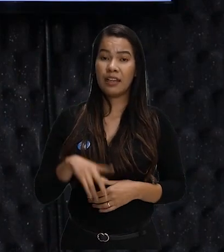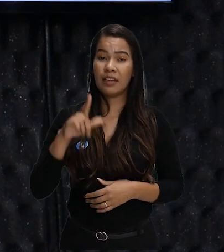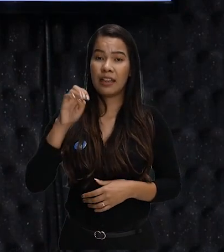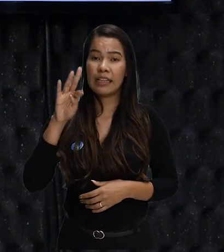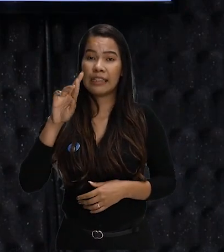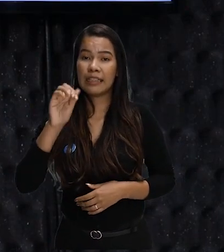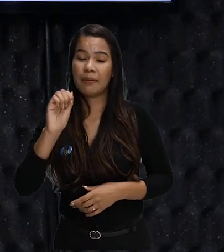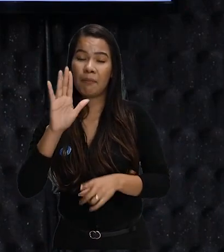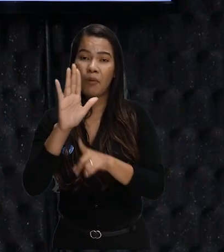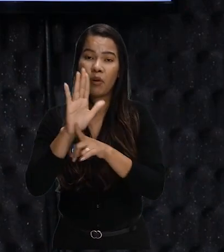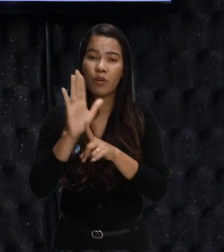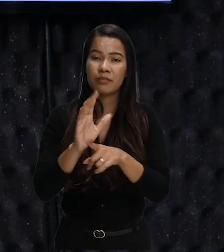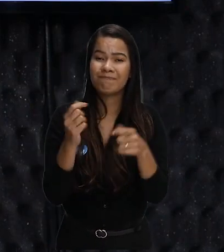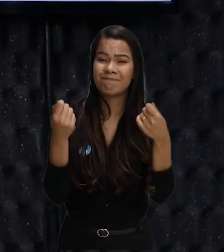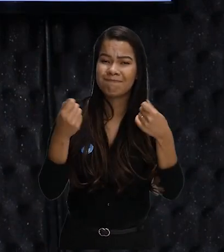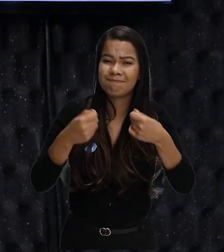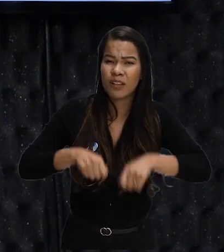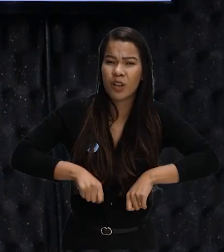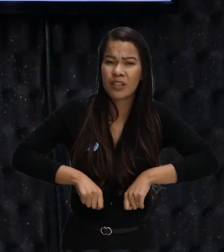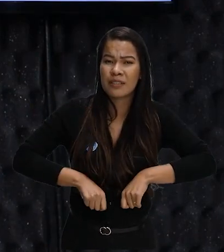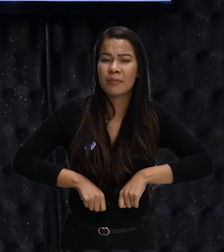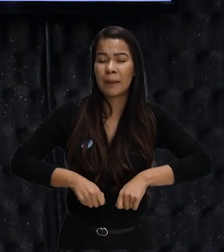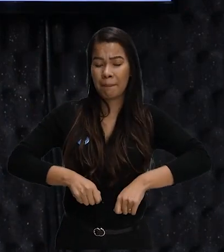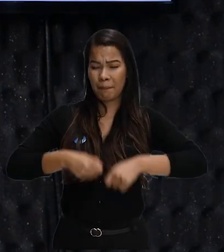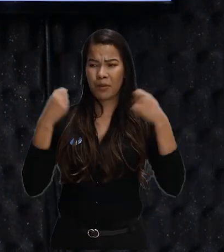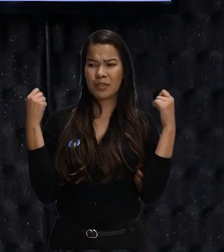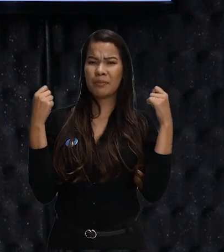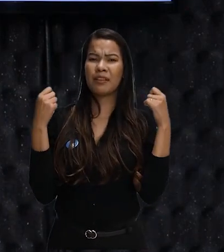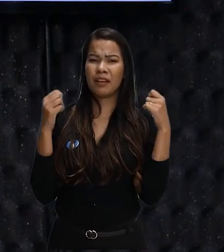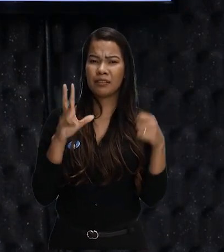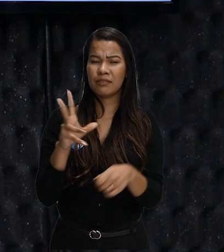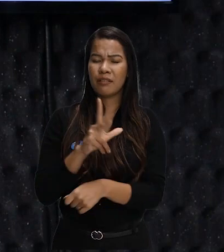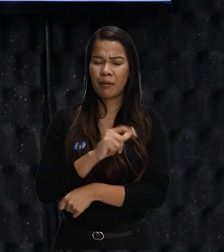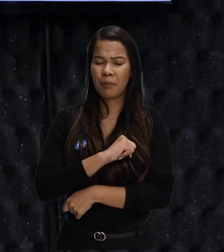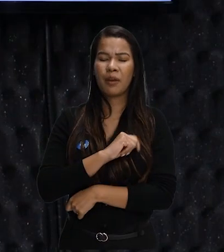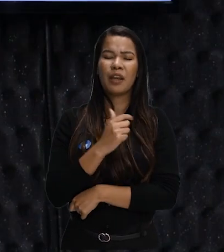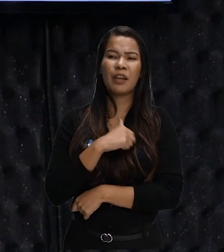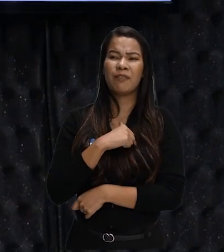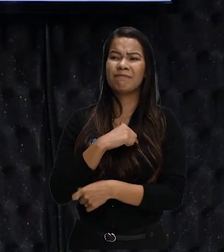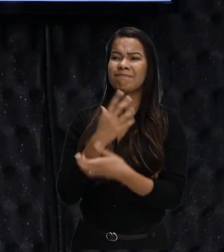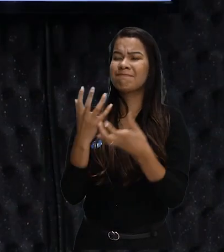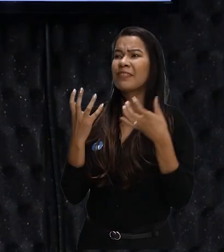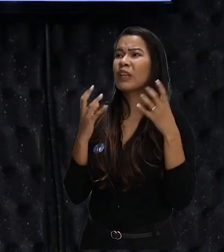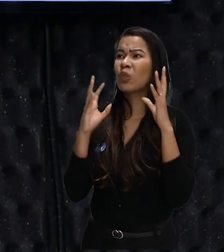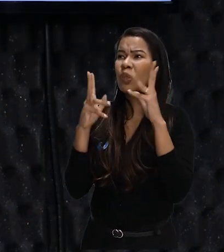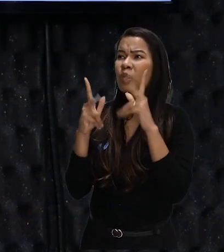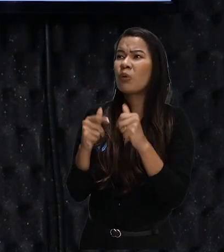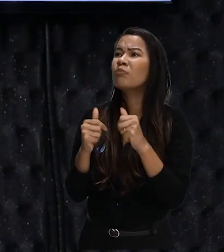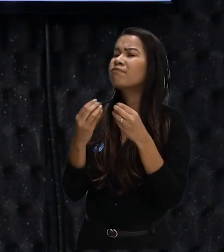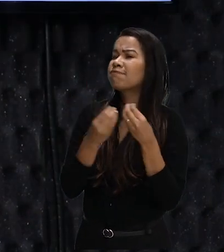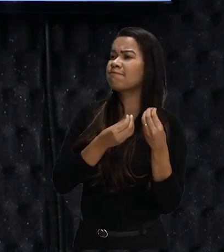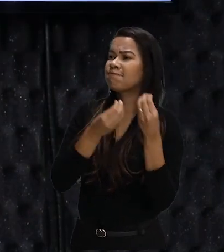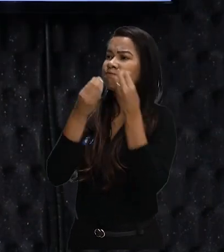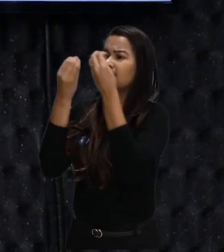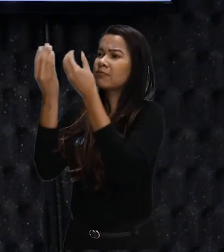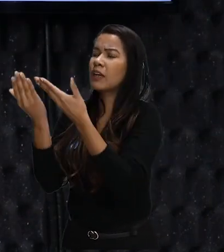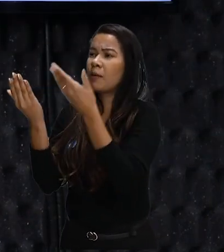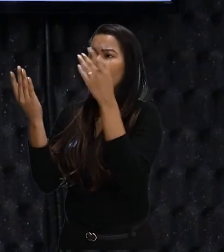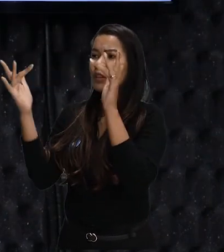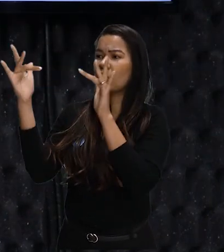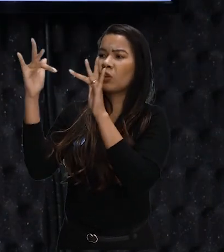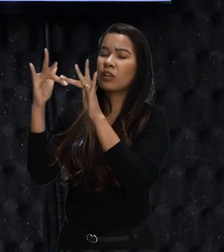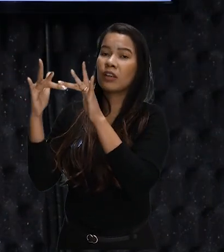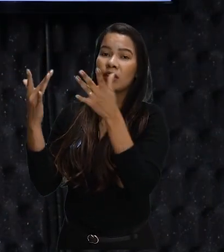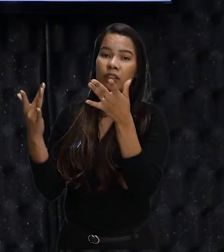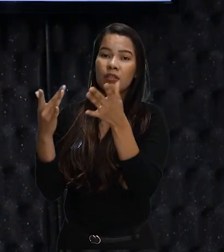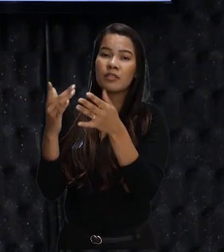impossibilidade do amor. Eu daria tudo para tocar. O eu lírico não toca na pessoa amada. Não existe relação